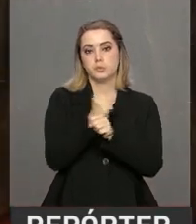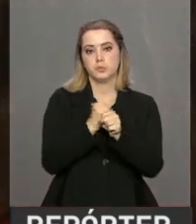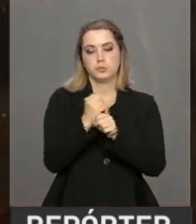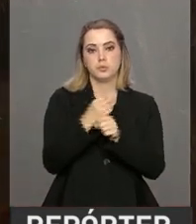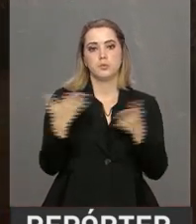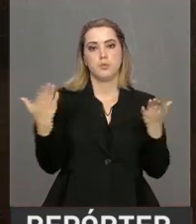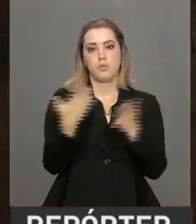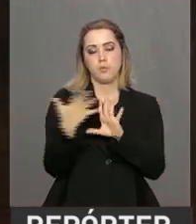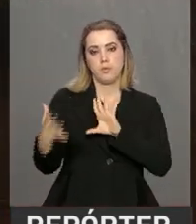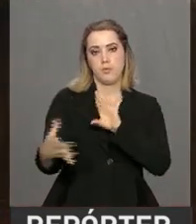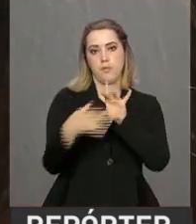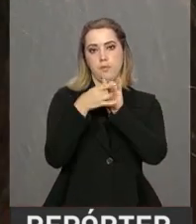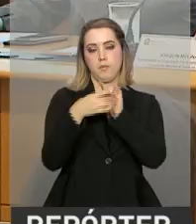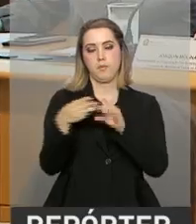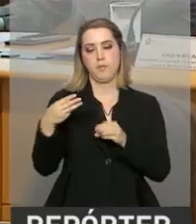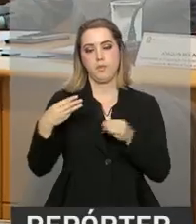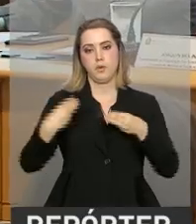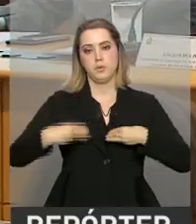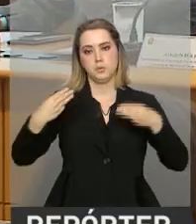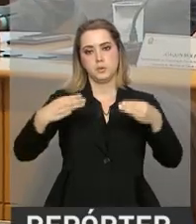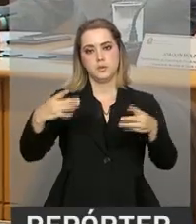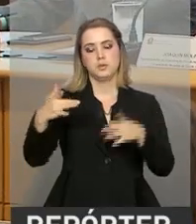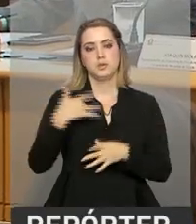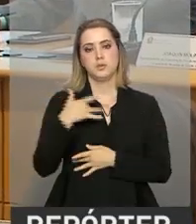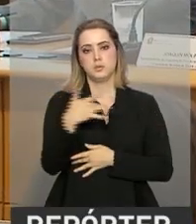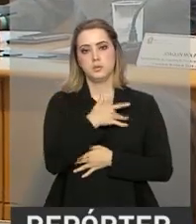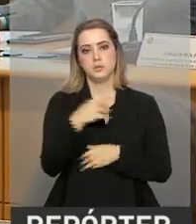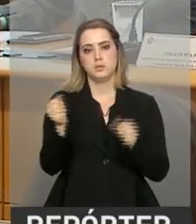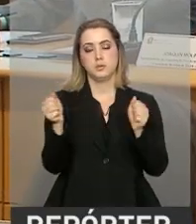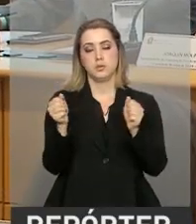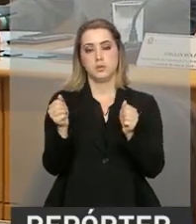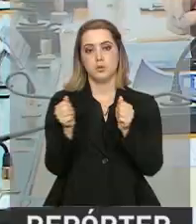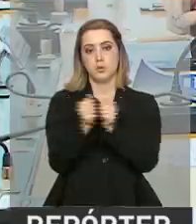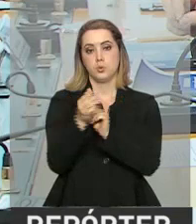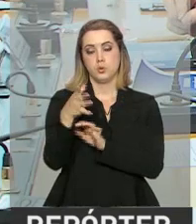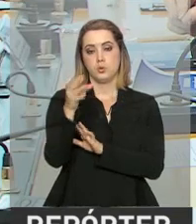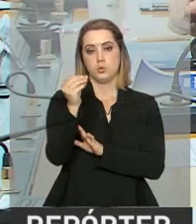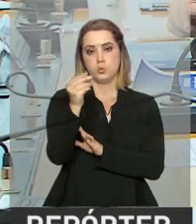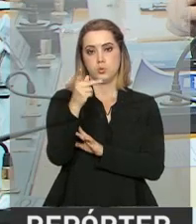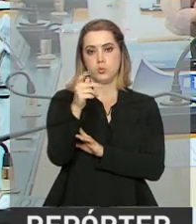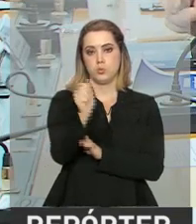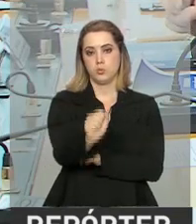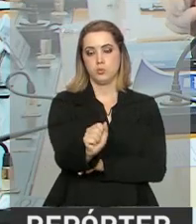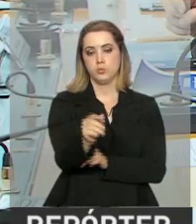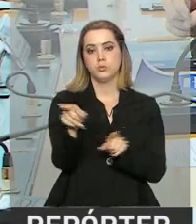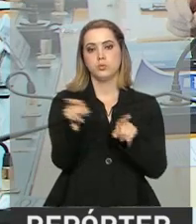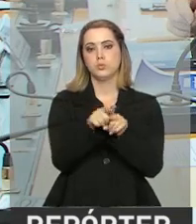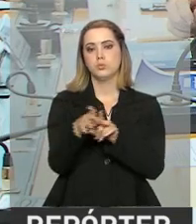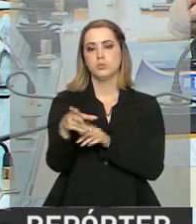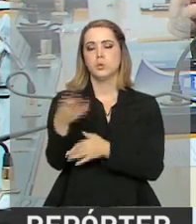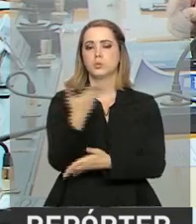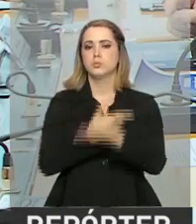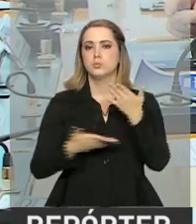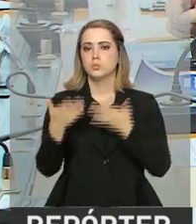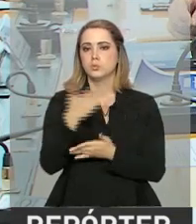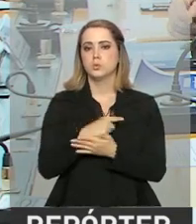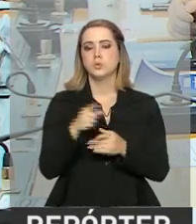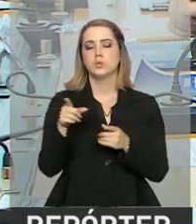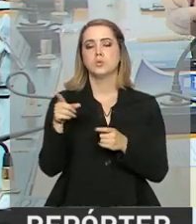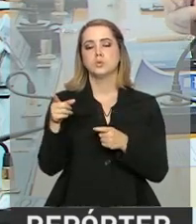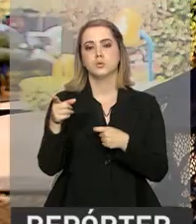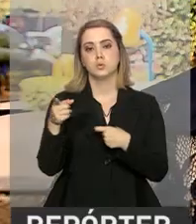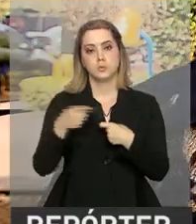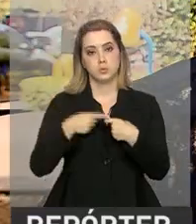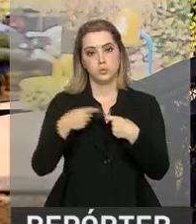entre o Ministério da Saúde e a opas organização pan-americana da Saúde responsável pela cooperação dos médicos